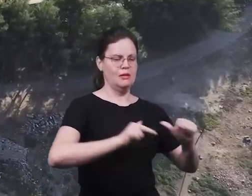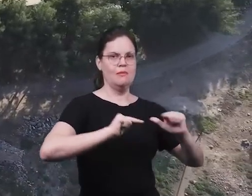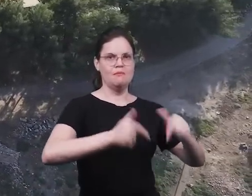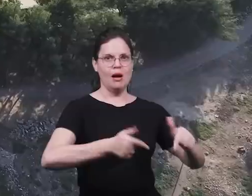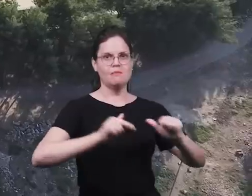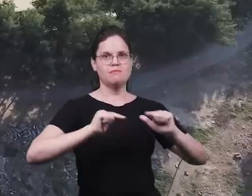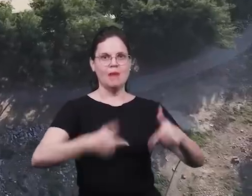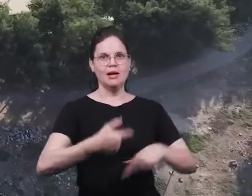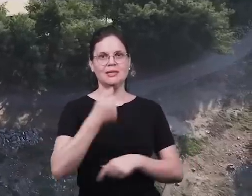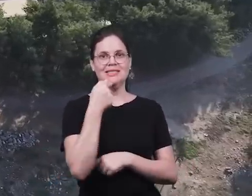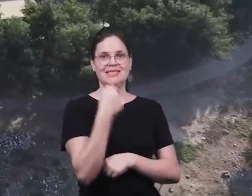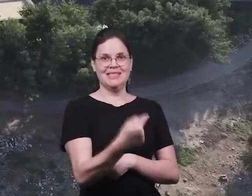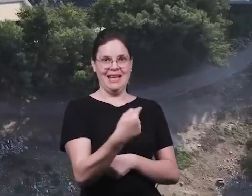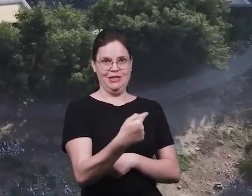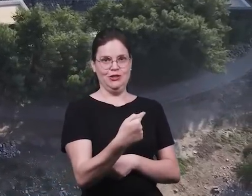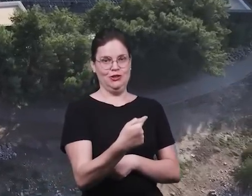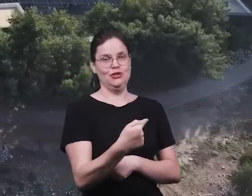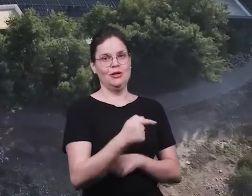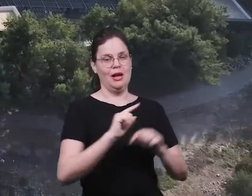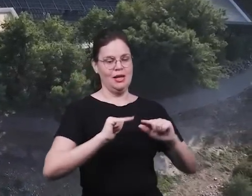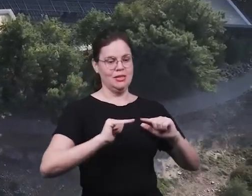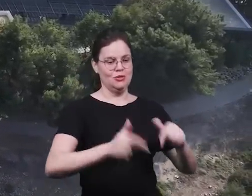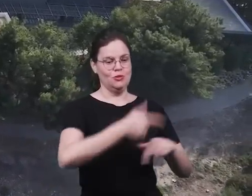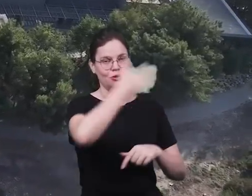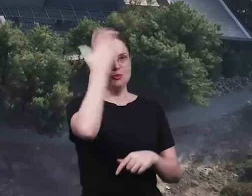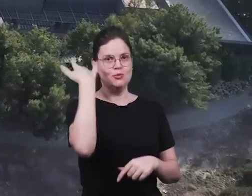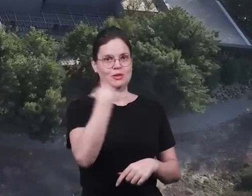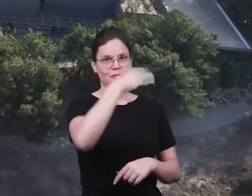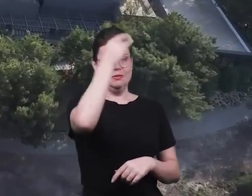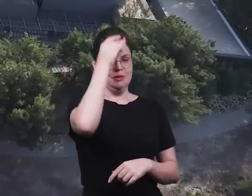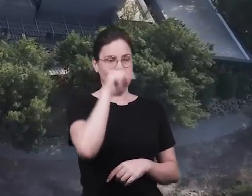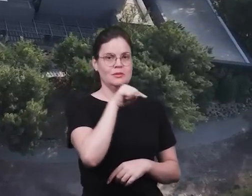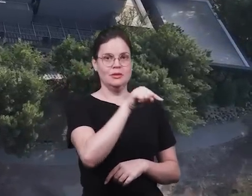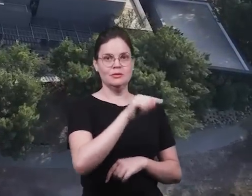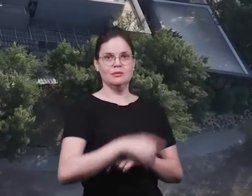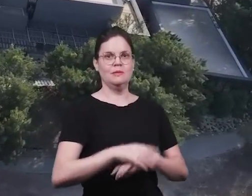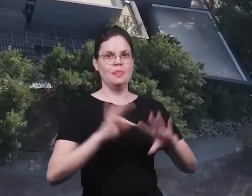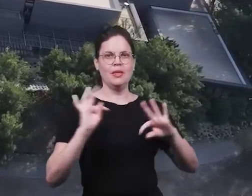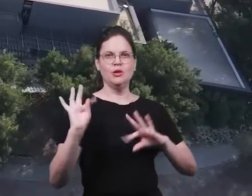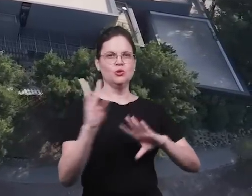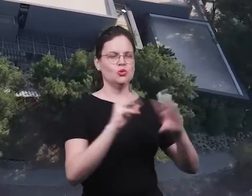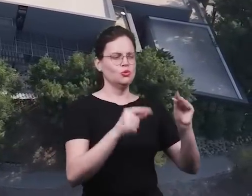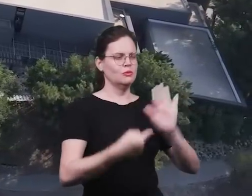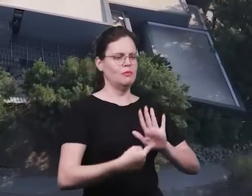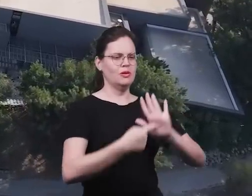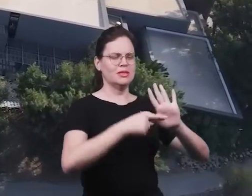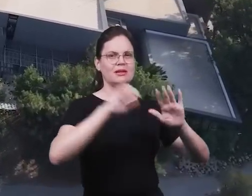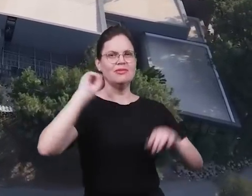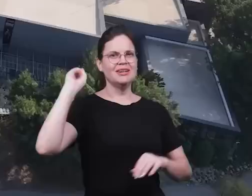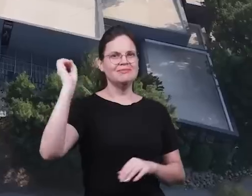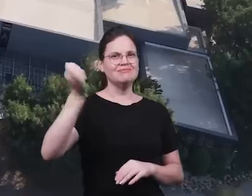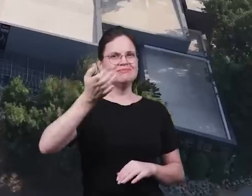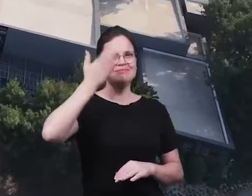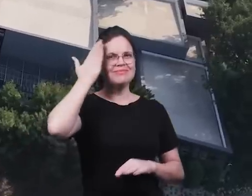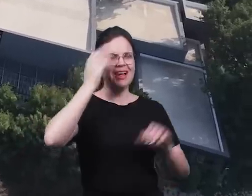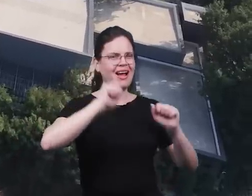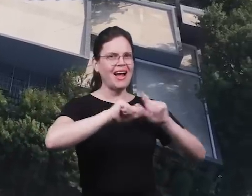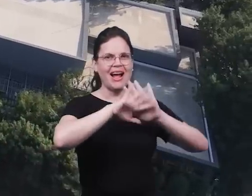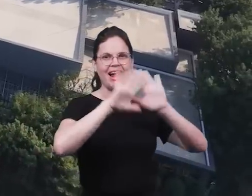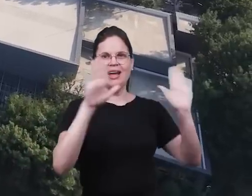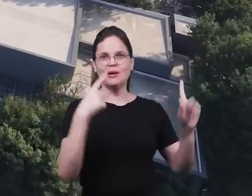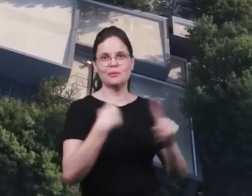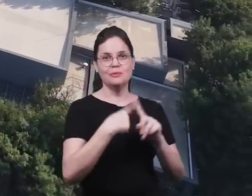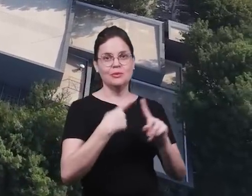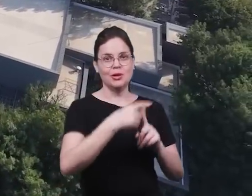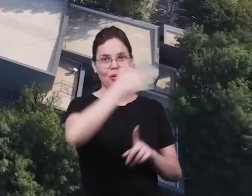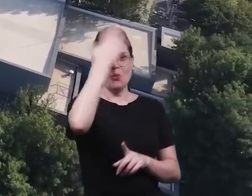existia escuridão em lugar nenhum. Tudo estava claro porque era a revelação.